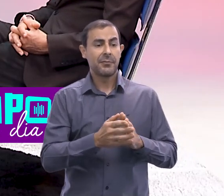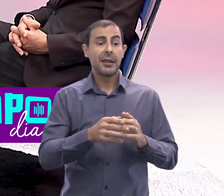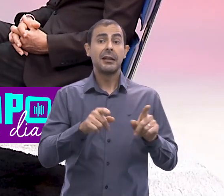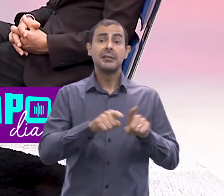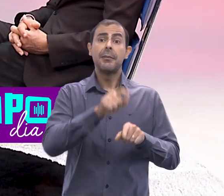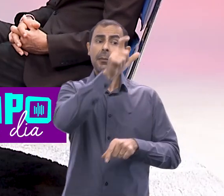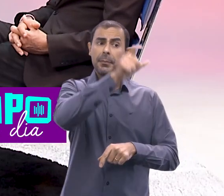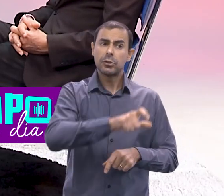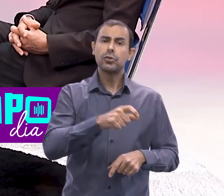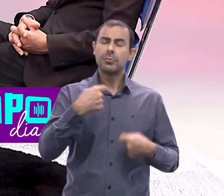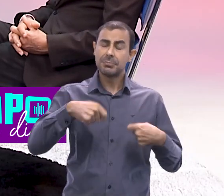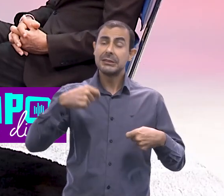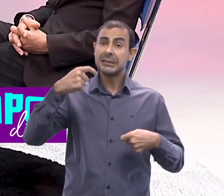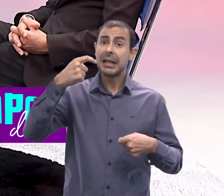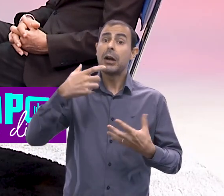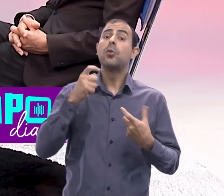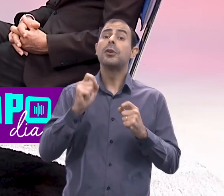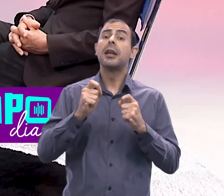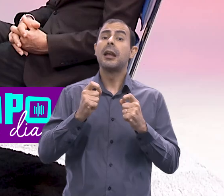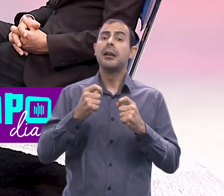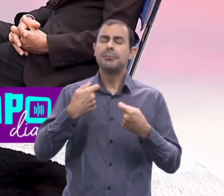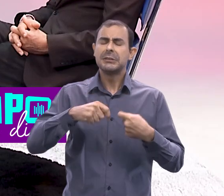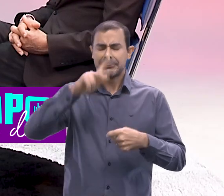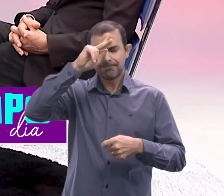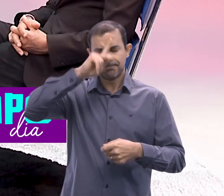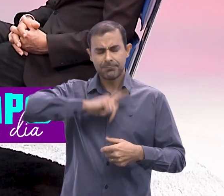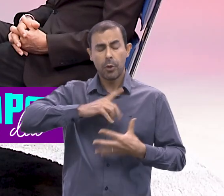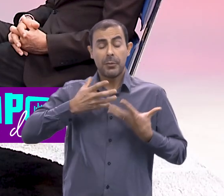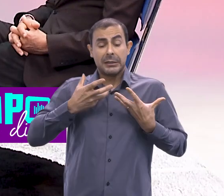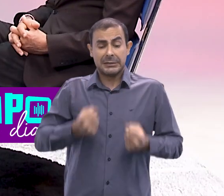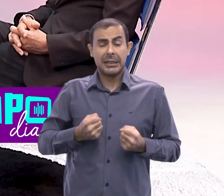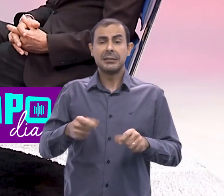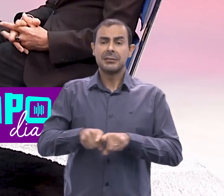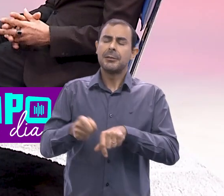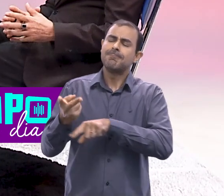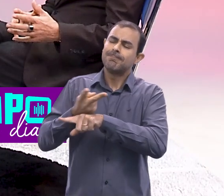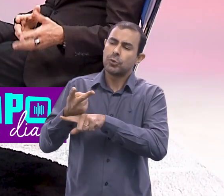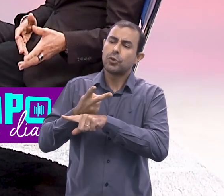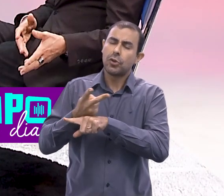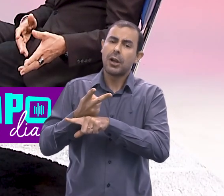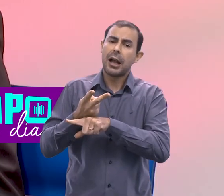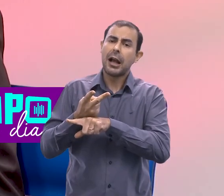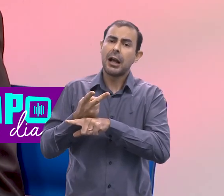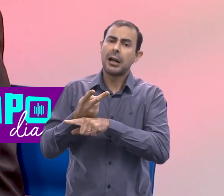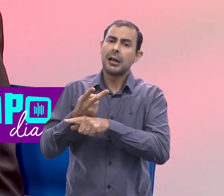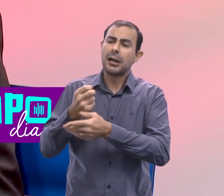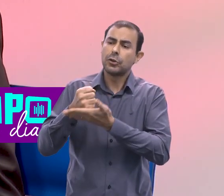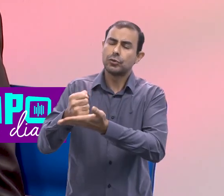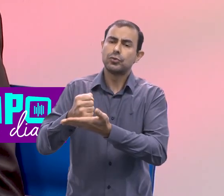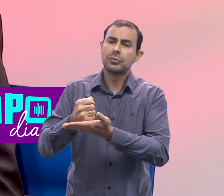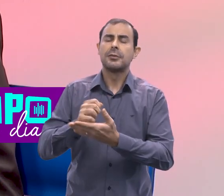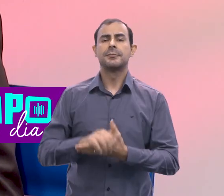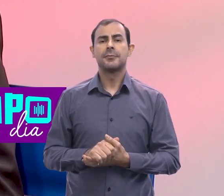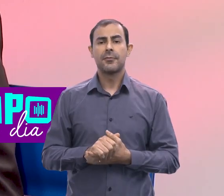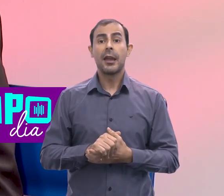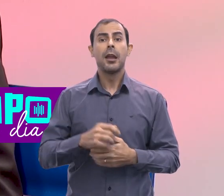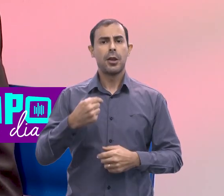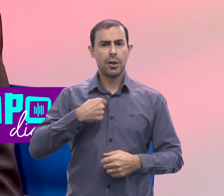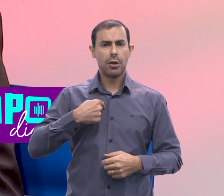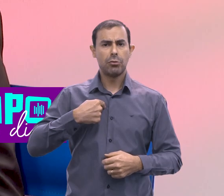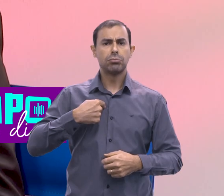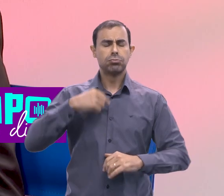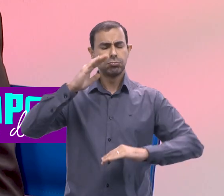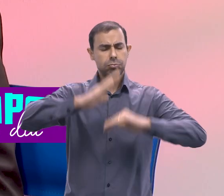a própria pessoa aceitar e buscar ajuda, né, Edilson? Infelizmente, como teólogo que eu sou, filósofo que eu